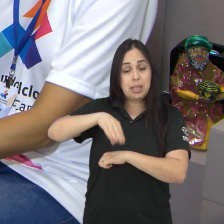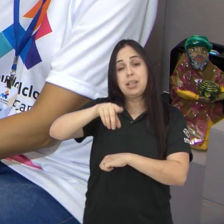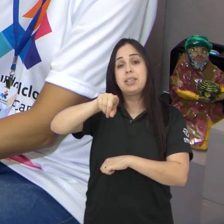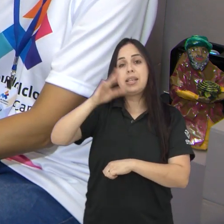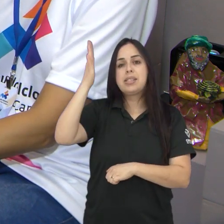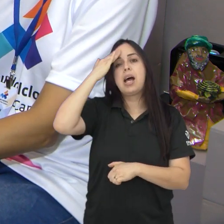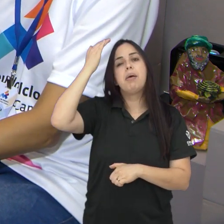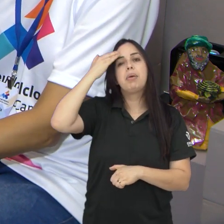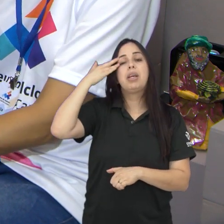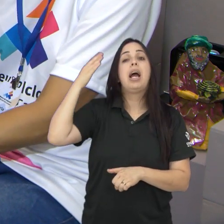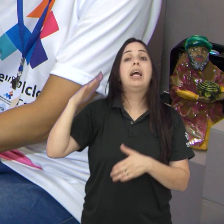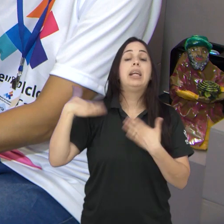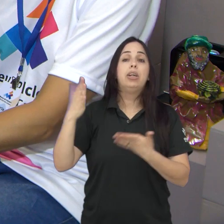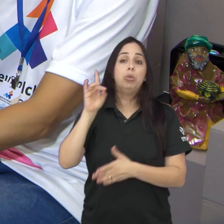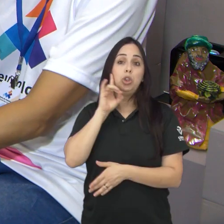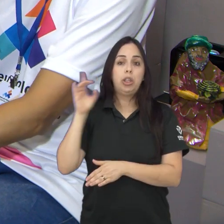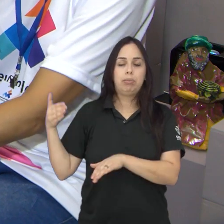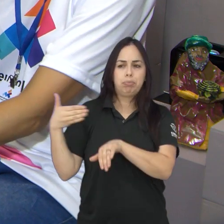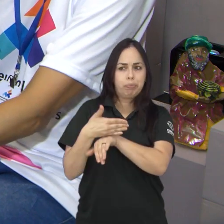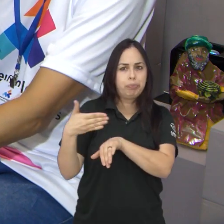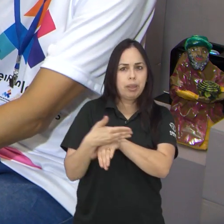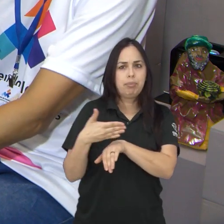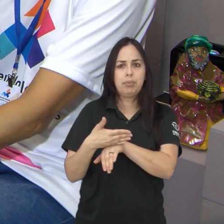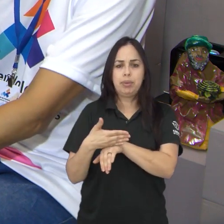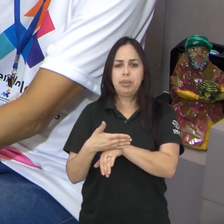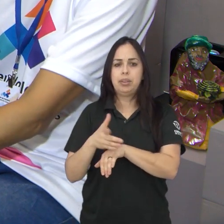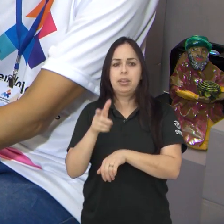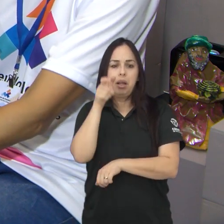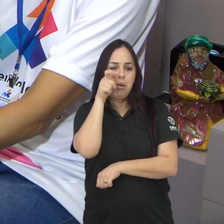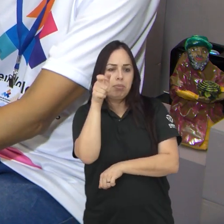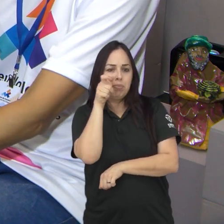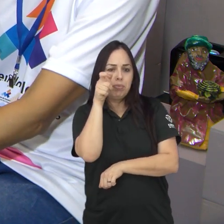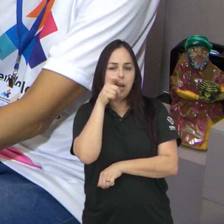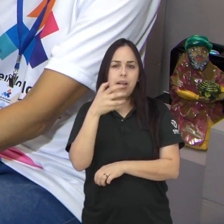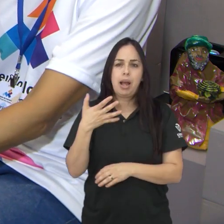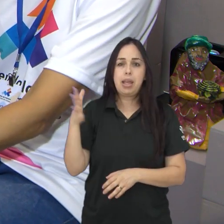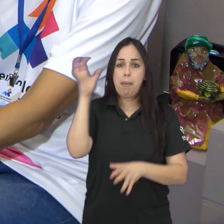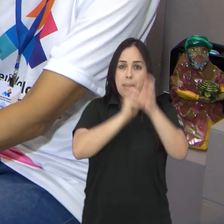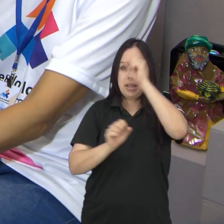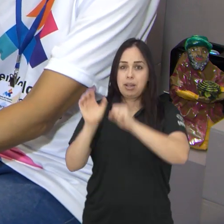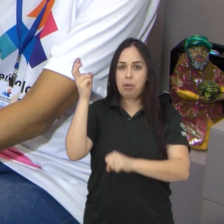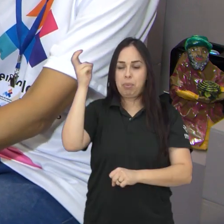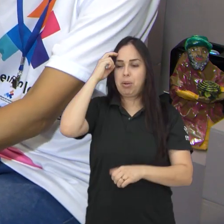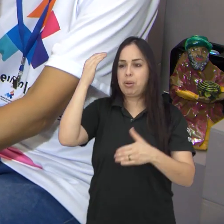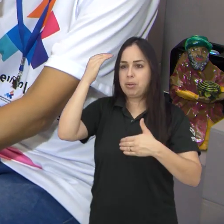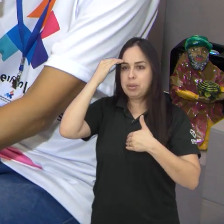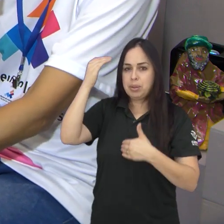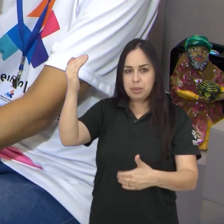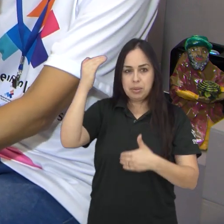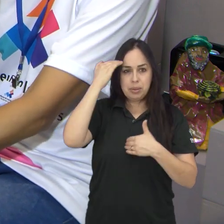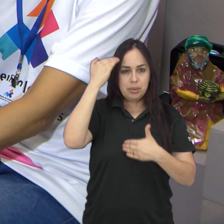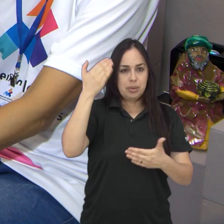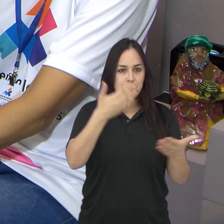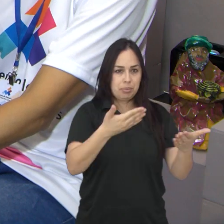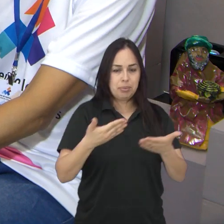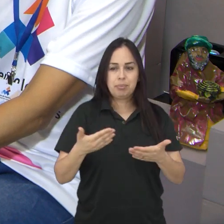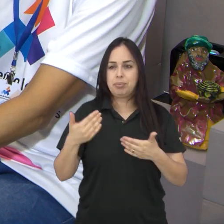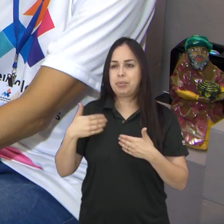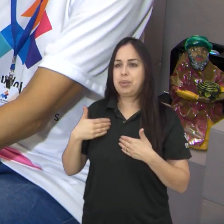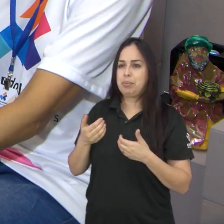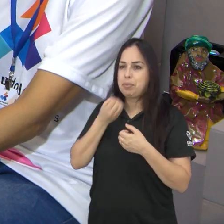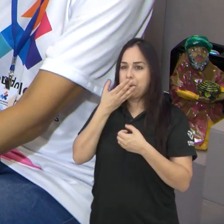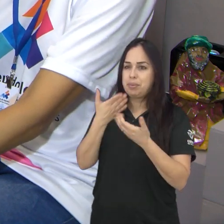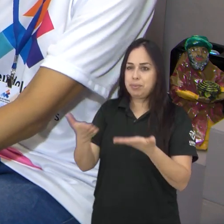fica aí, pessoal, vocês sabem até quando vocês podem aproveitar esse clima de Natal aqui e apreciar a nossa cultura. Obrigada,